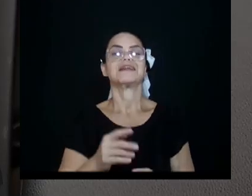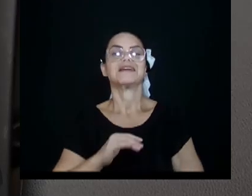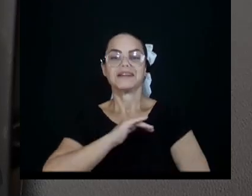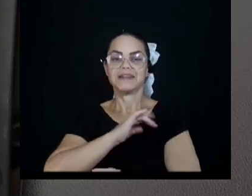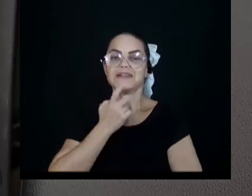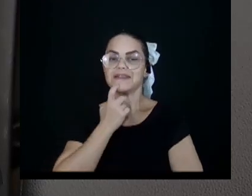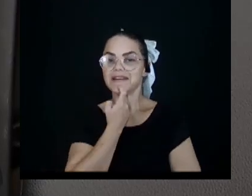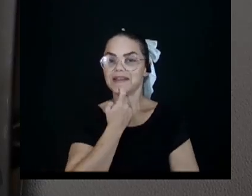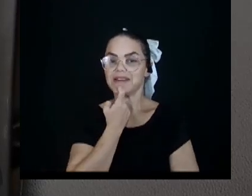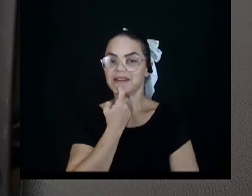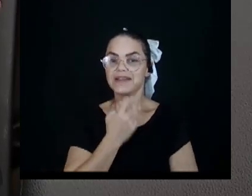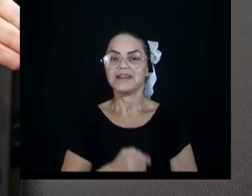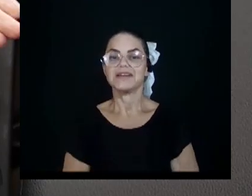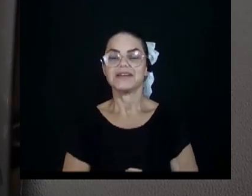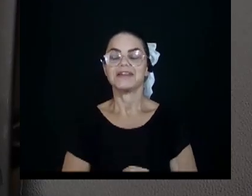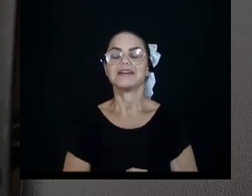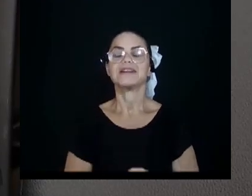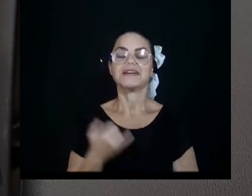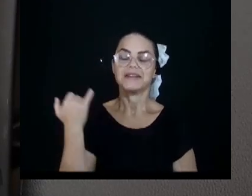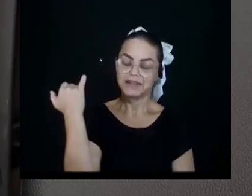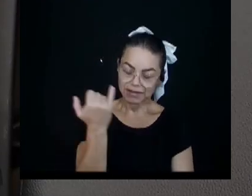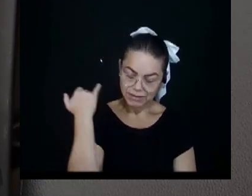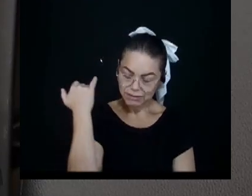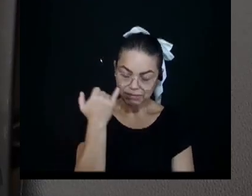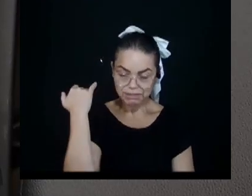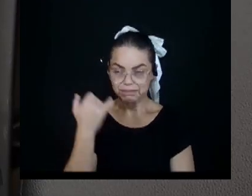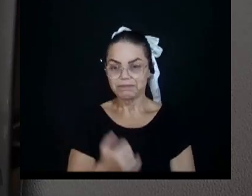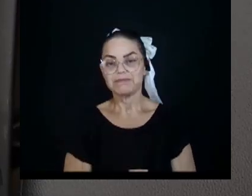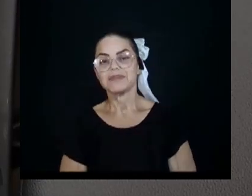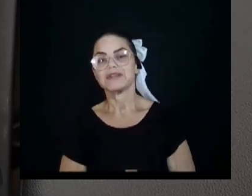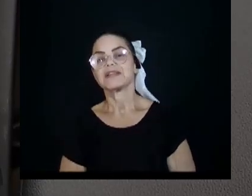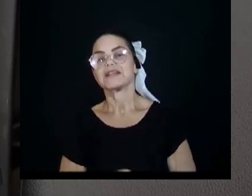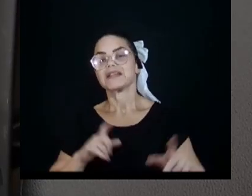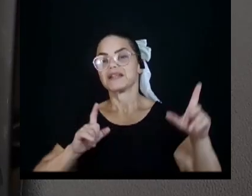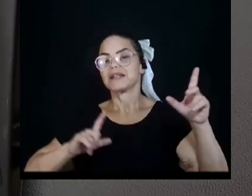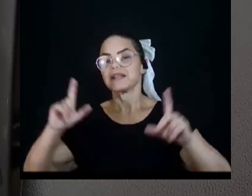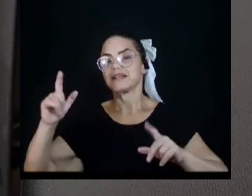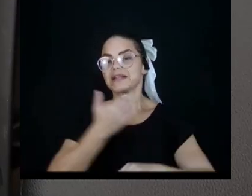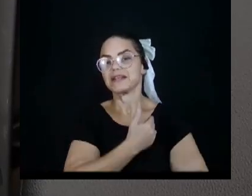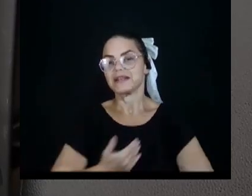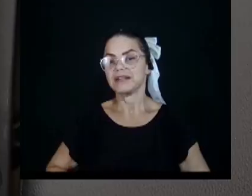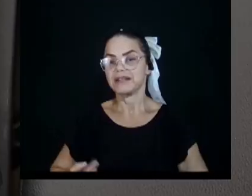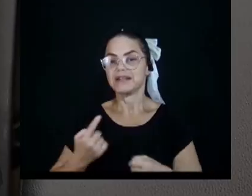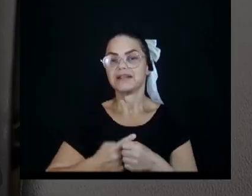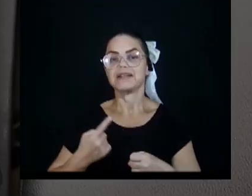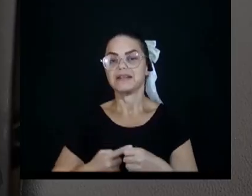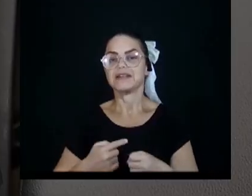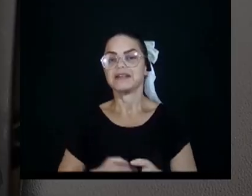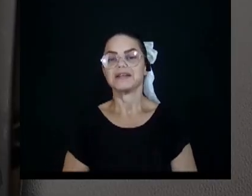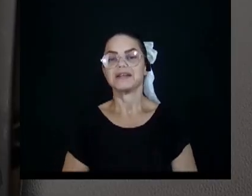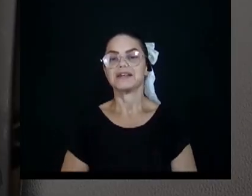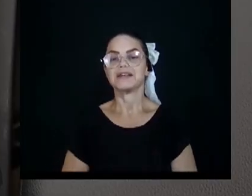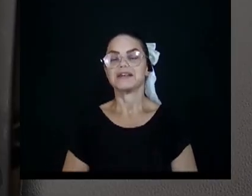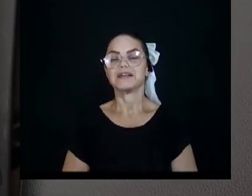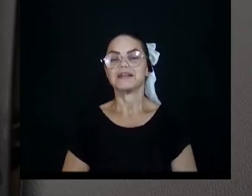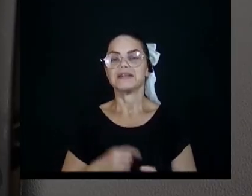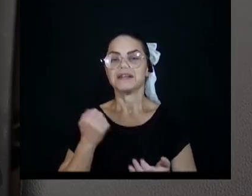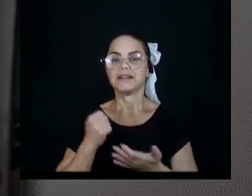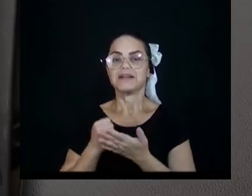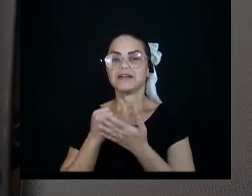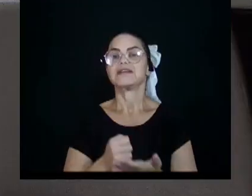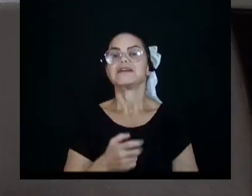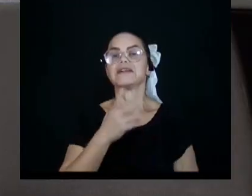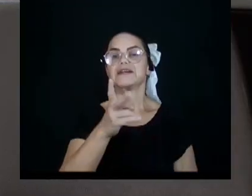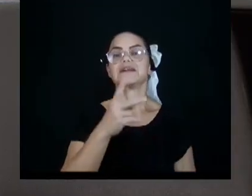é um instrumento muito importante, né? A principal TV pública na nossa cidade tem que ser fortalecida exatamente porque ela traz